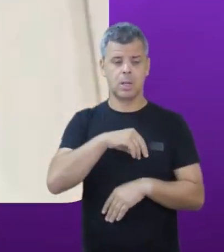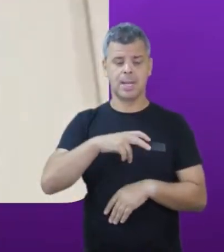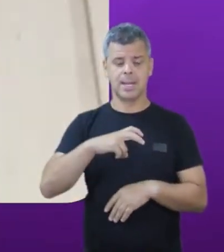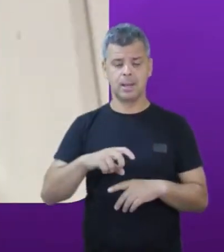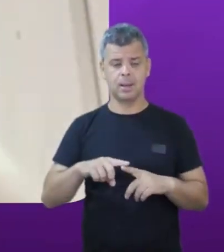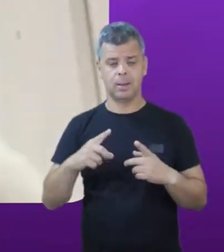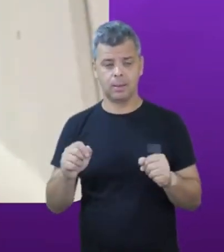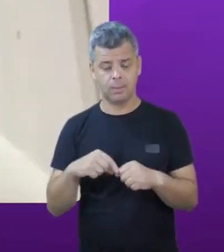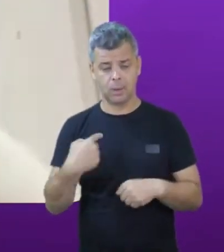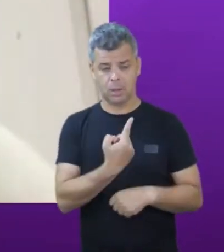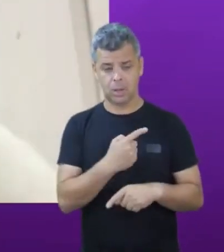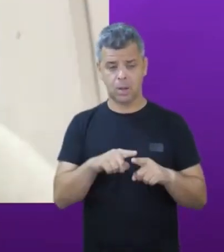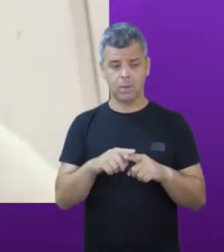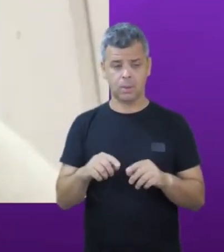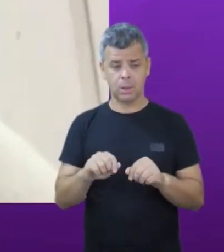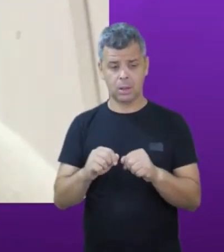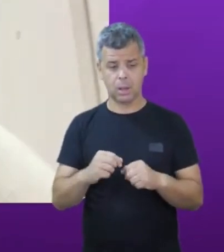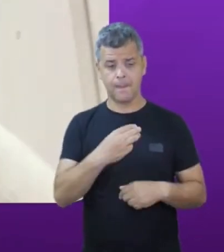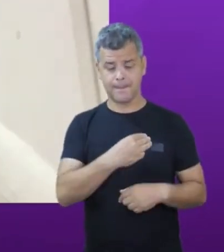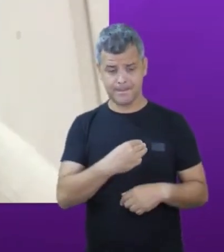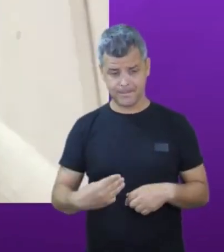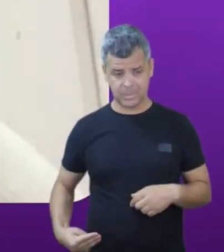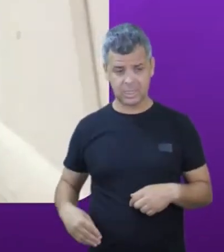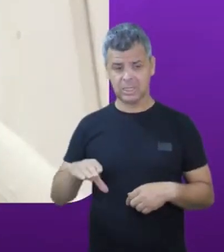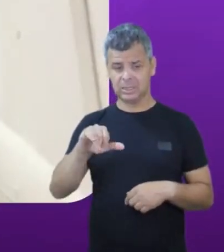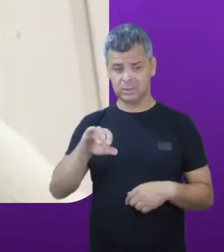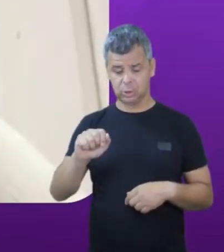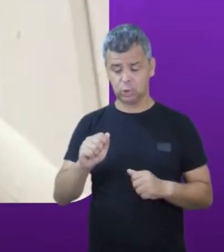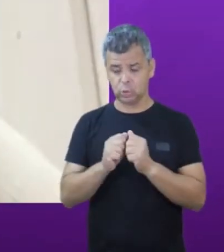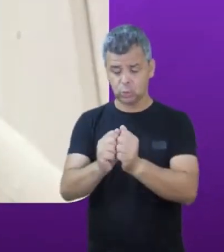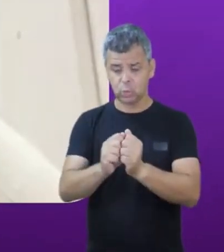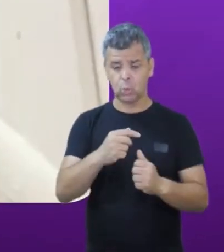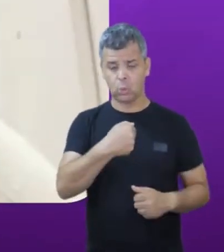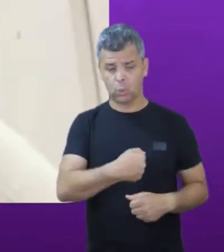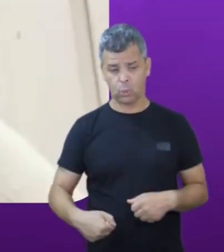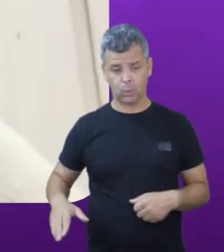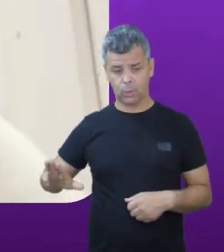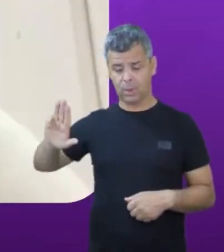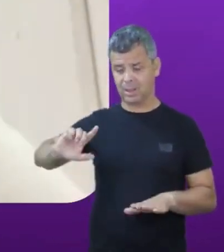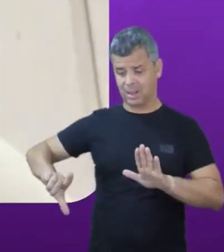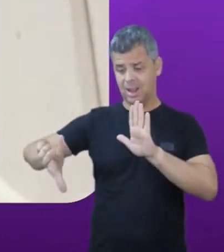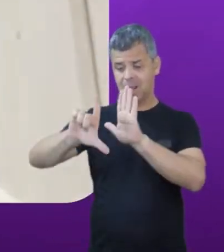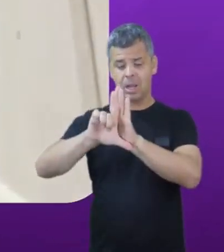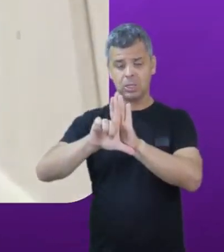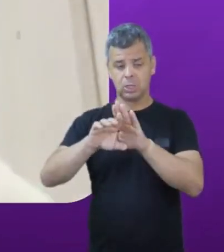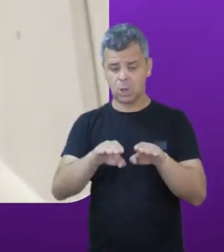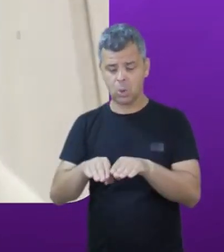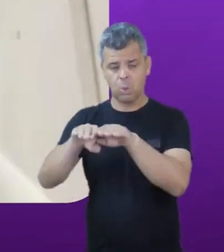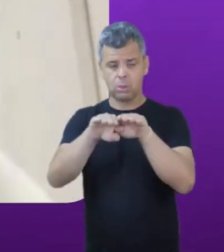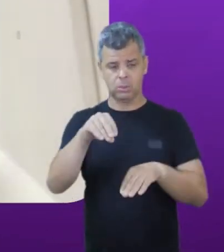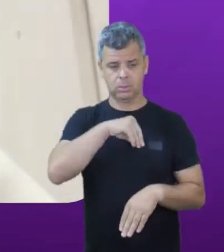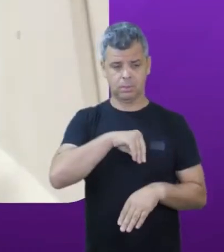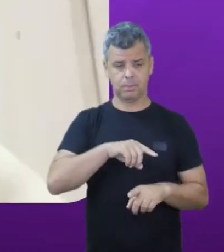Brasil. A gente teve uma campanha da ministra Cida, conjuntamente com o governo Lula, da Lei de Igualdade Salarial, que infelizmente